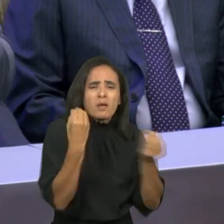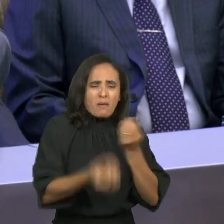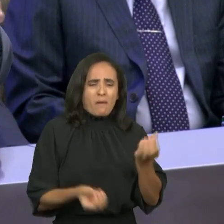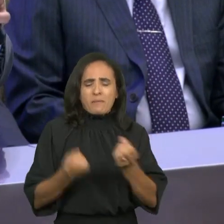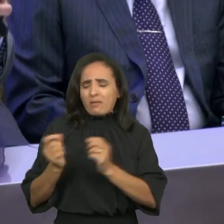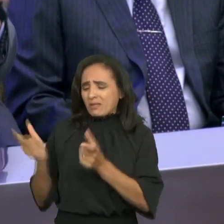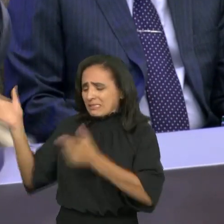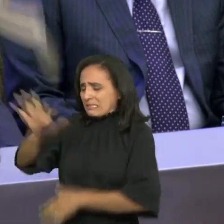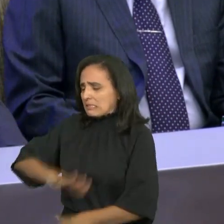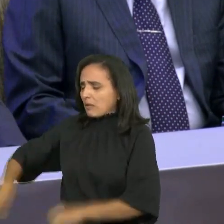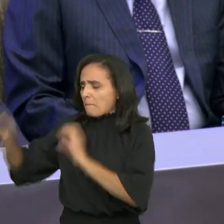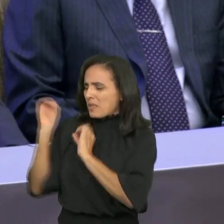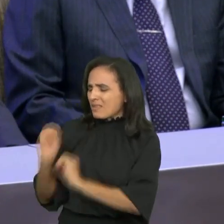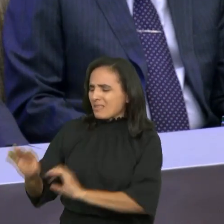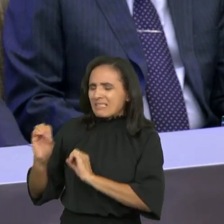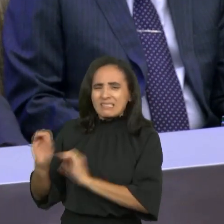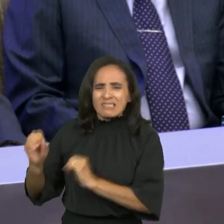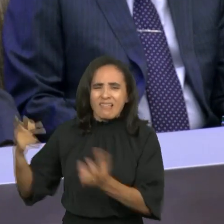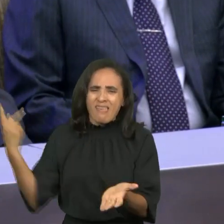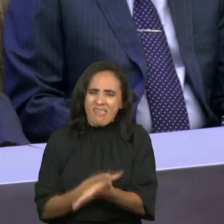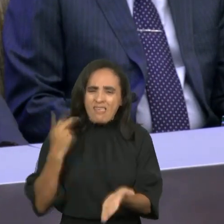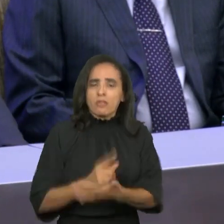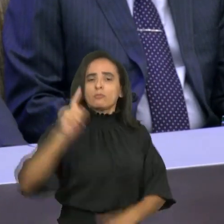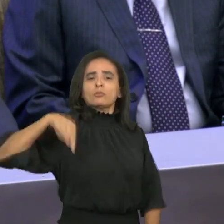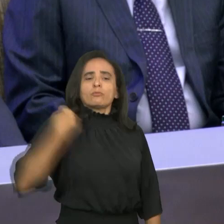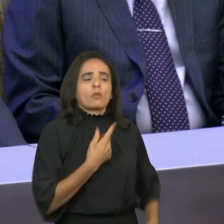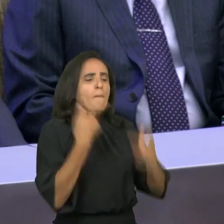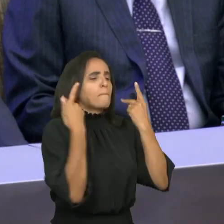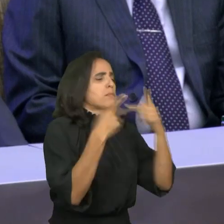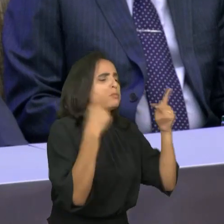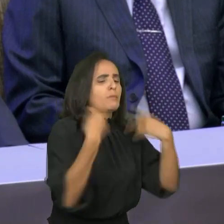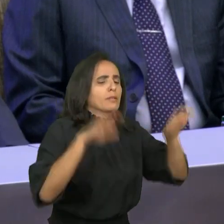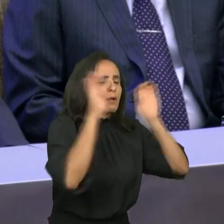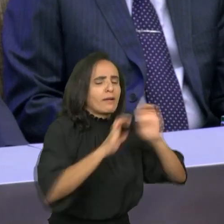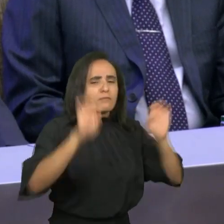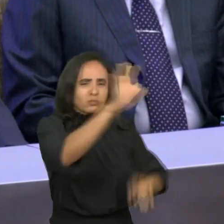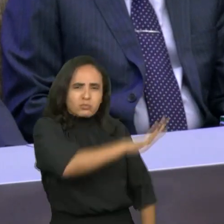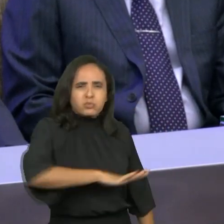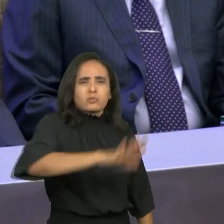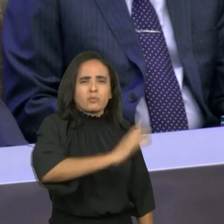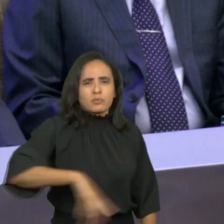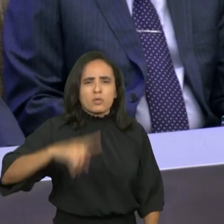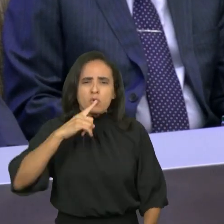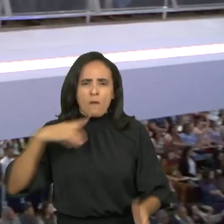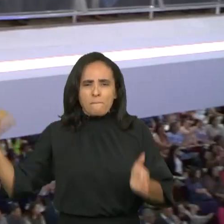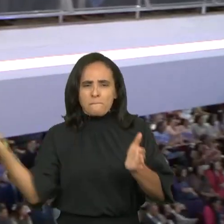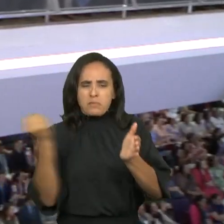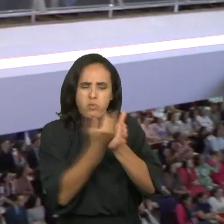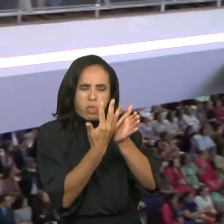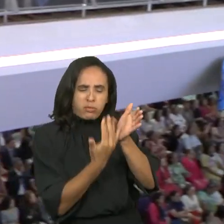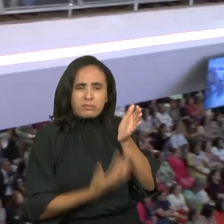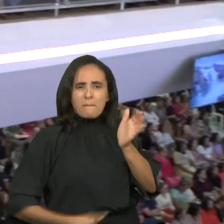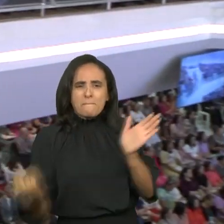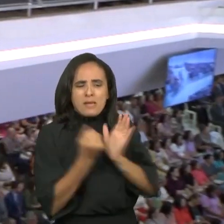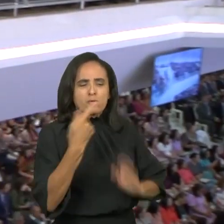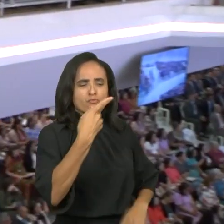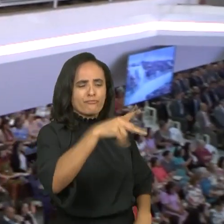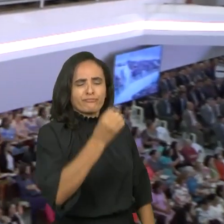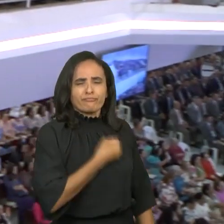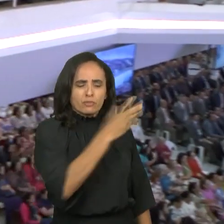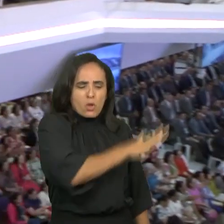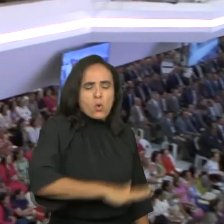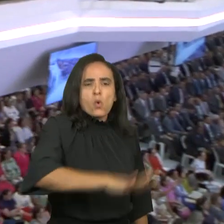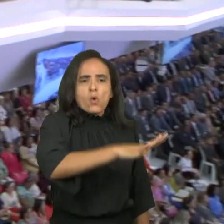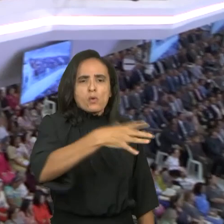progressismo mas nós pregamos a palavra de Deus em nome de Jesus o sangue de Jesus Cristo seu filho faz